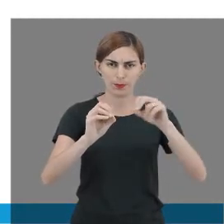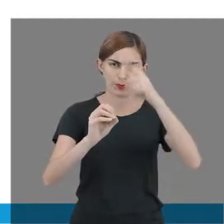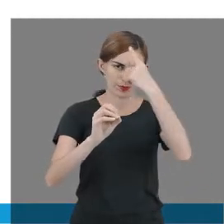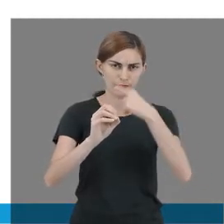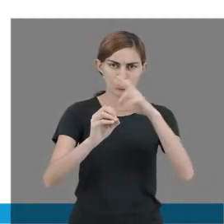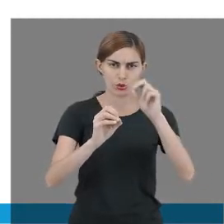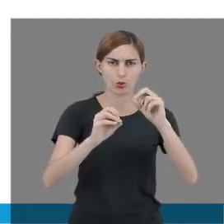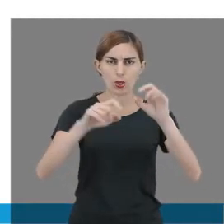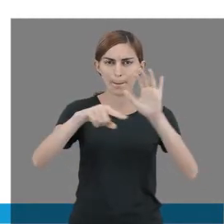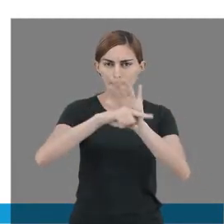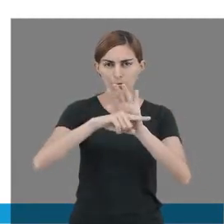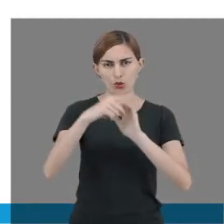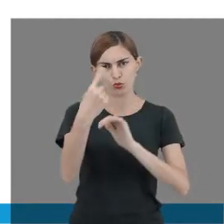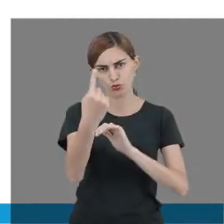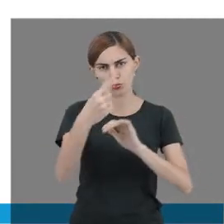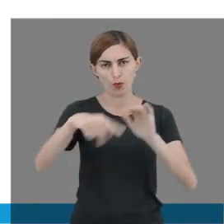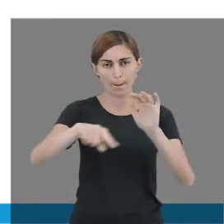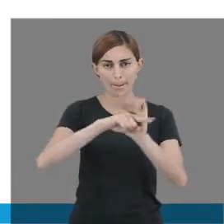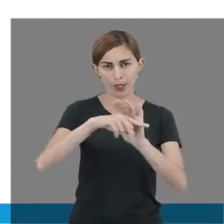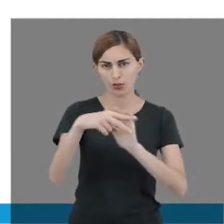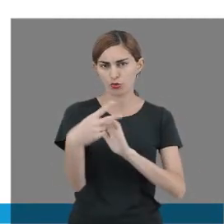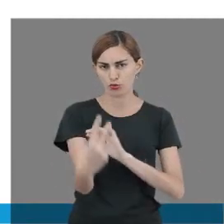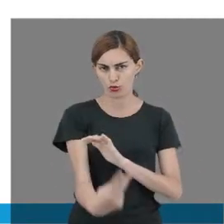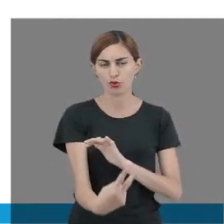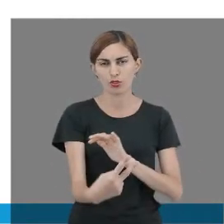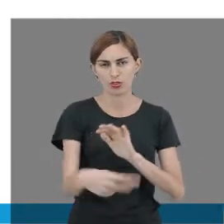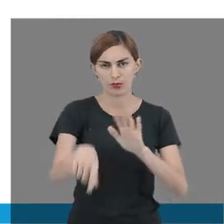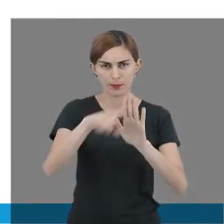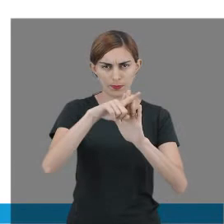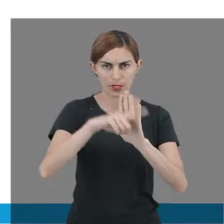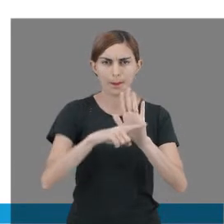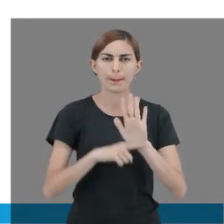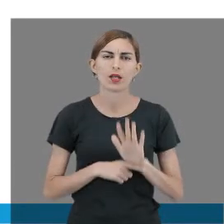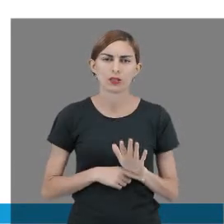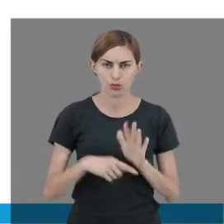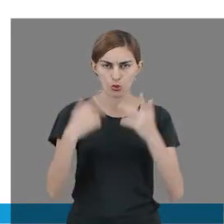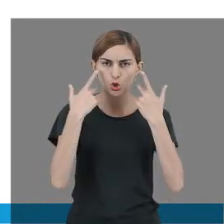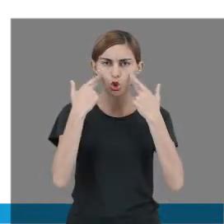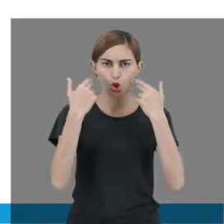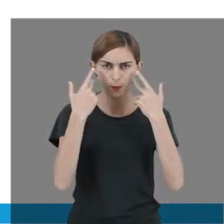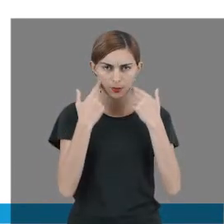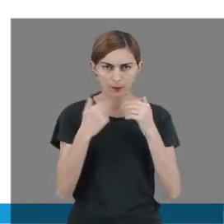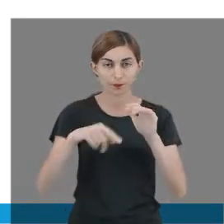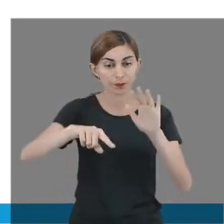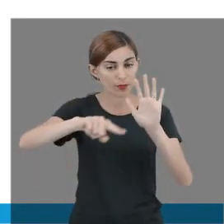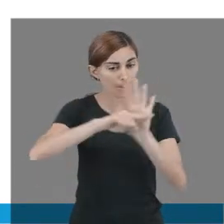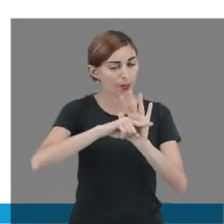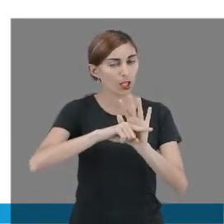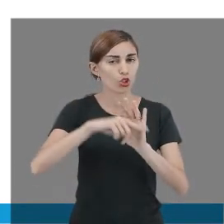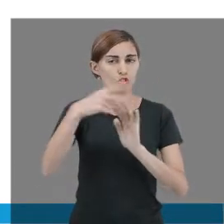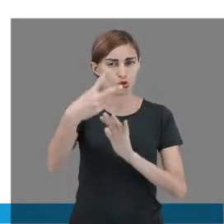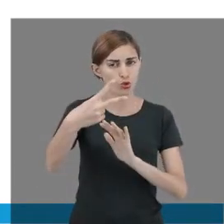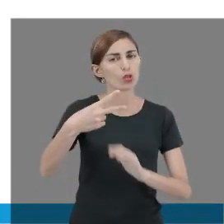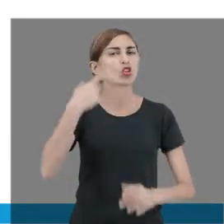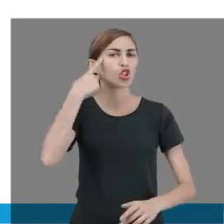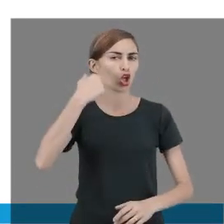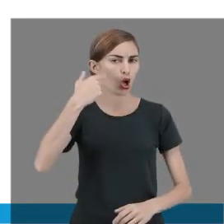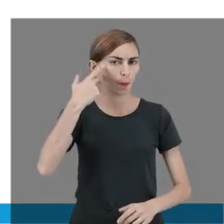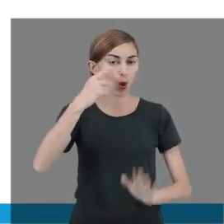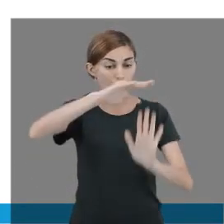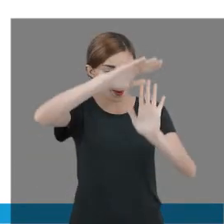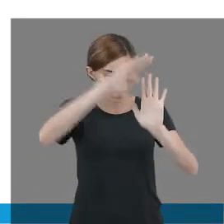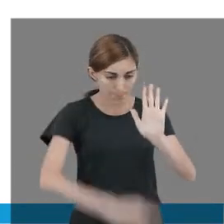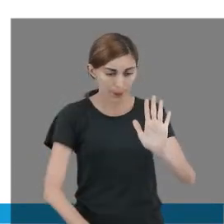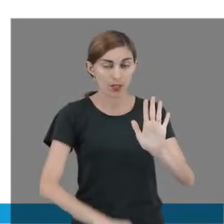tem o -1 e o -2, que são os desvios padrões que são considerados da normalidade. Então, até -2 é dentro da normalidade.